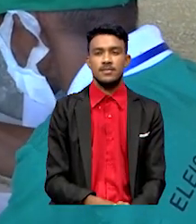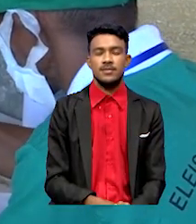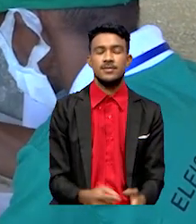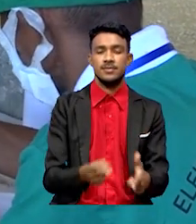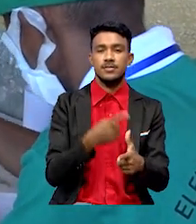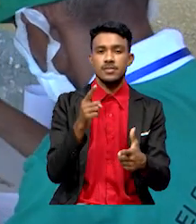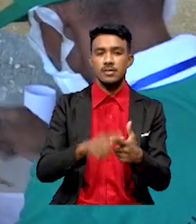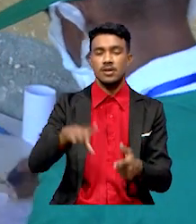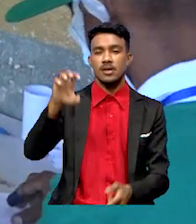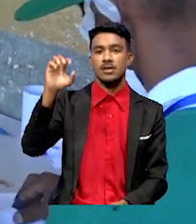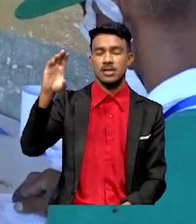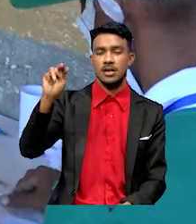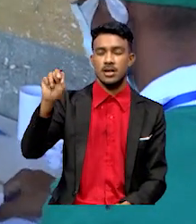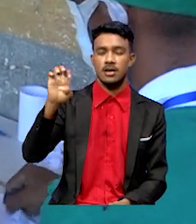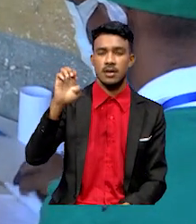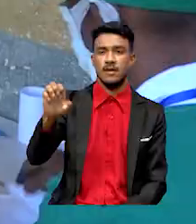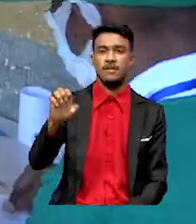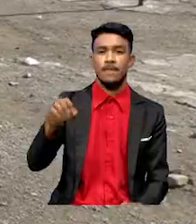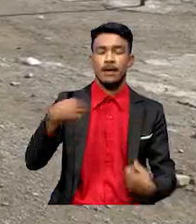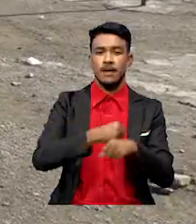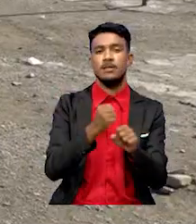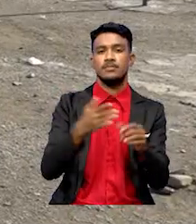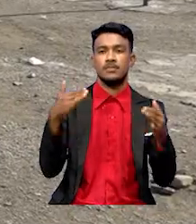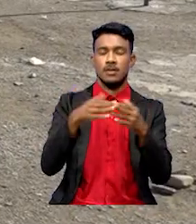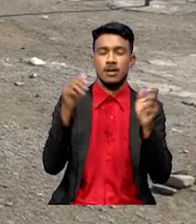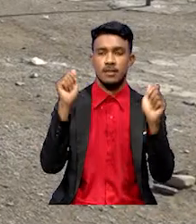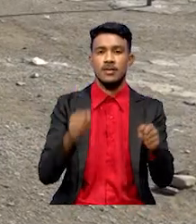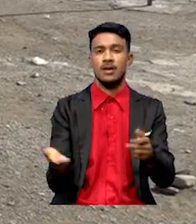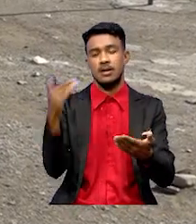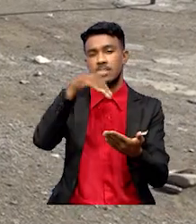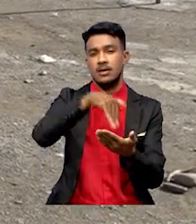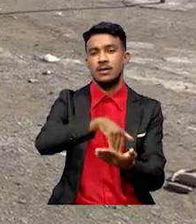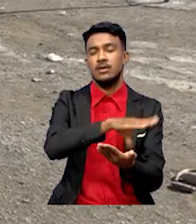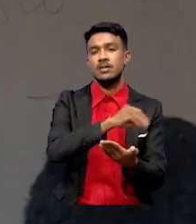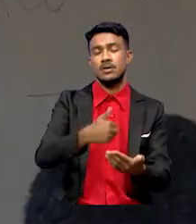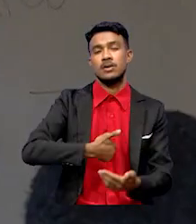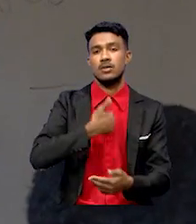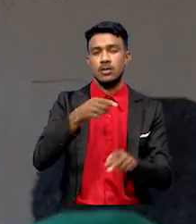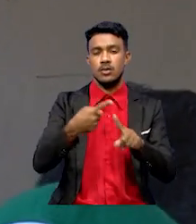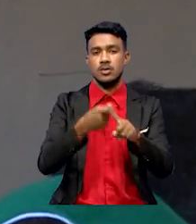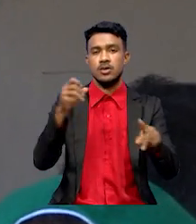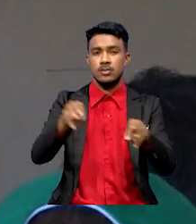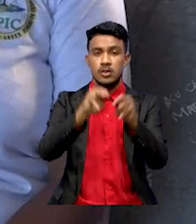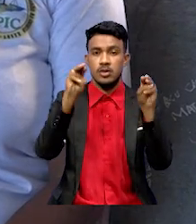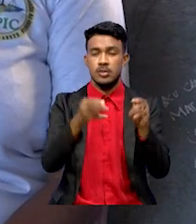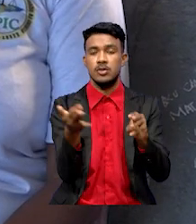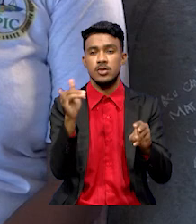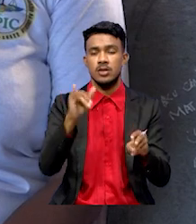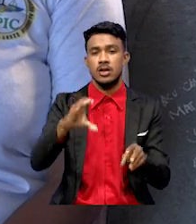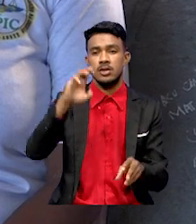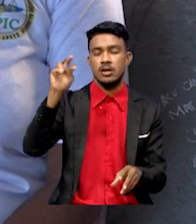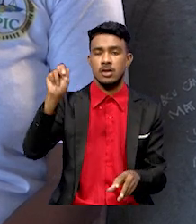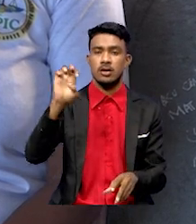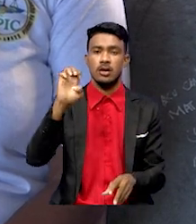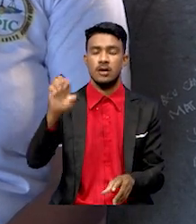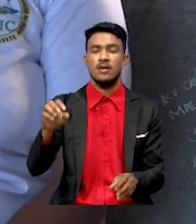Enquanto o CNE se rala plenária de deliberação, Rodirê verifica acta Rússia município Sira, CNE se rala verificação